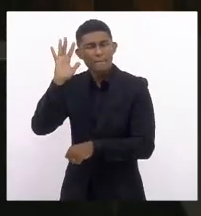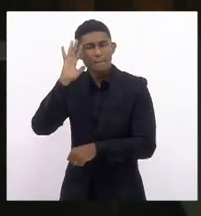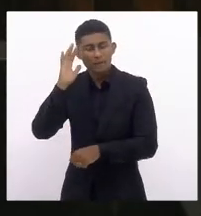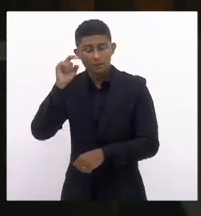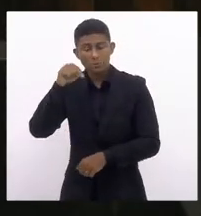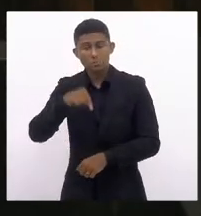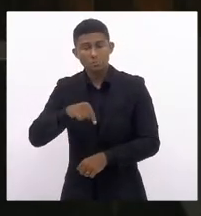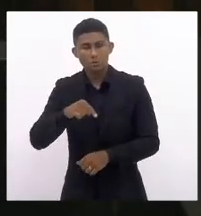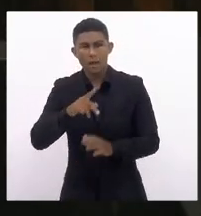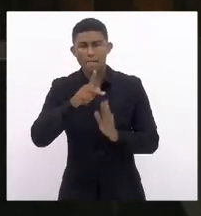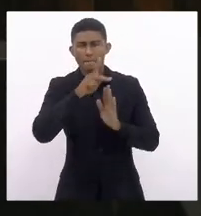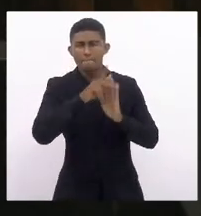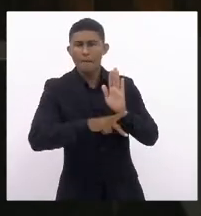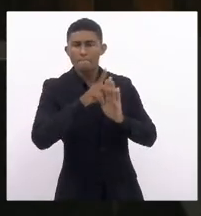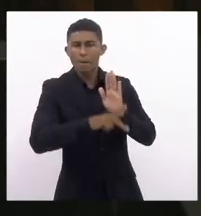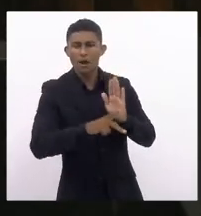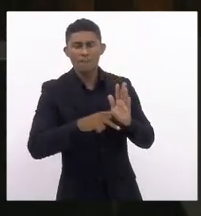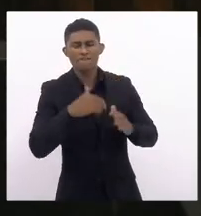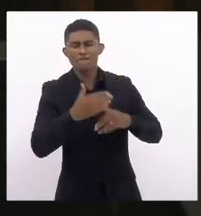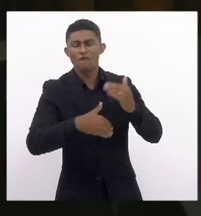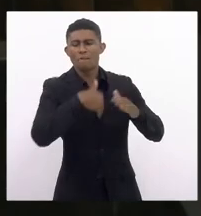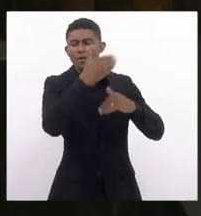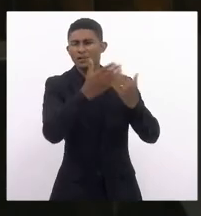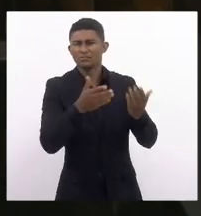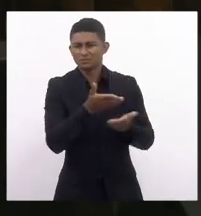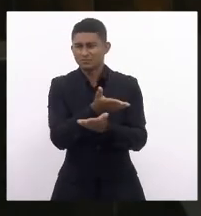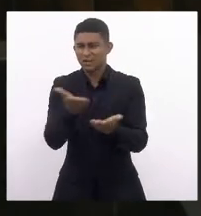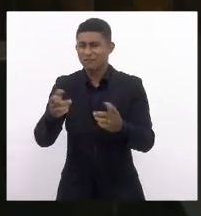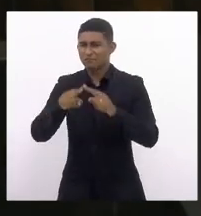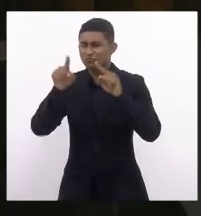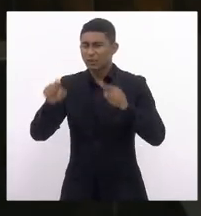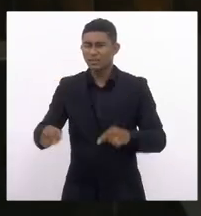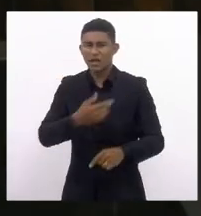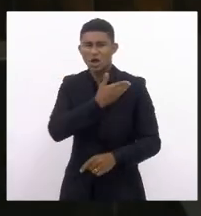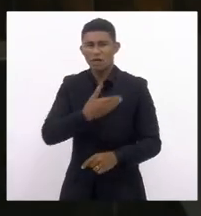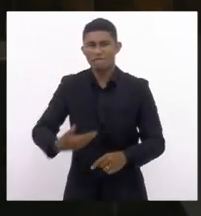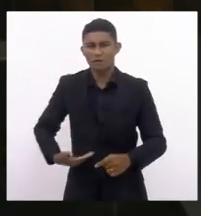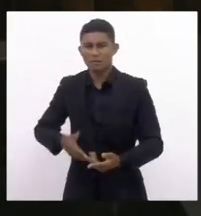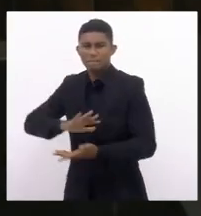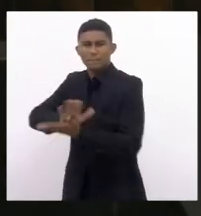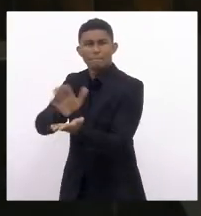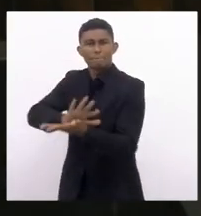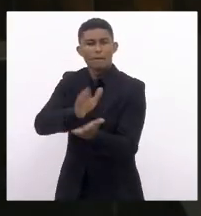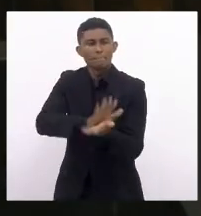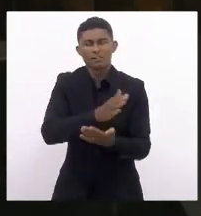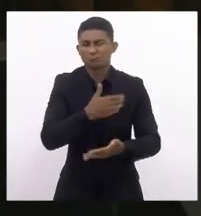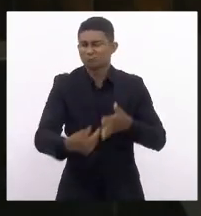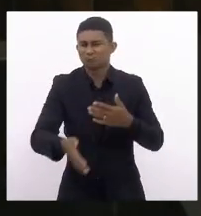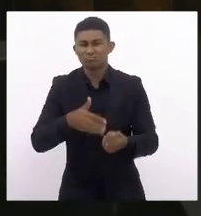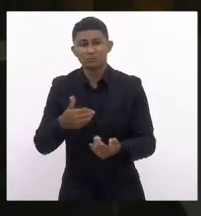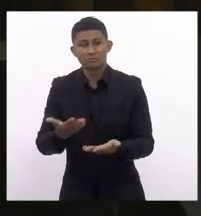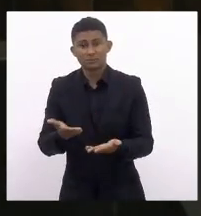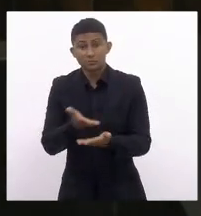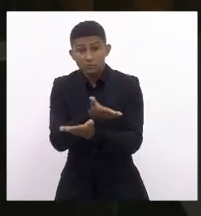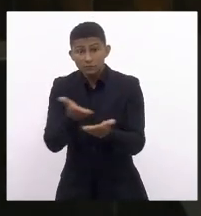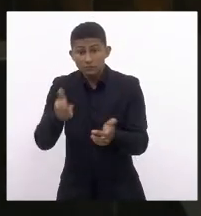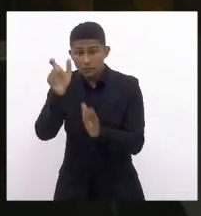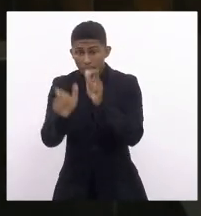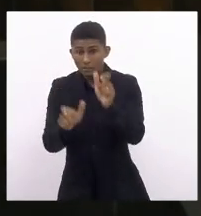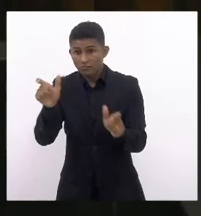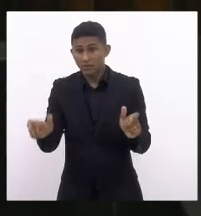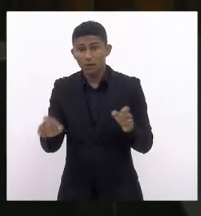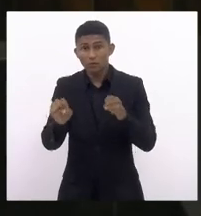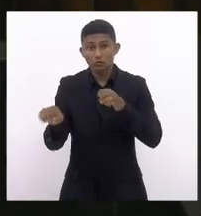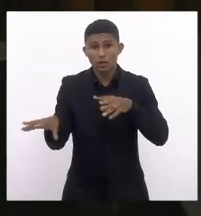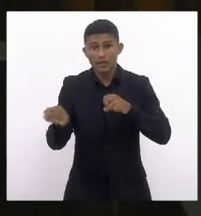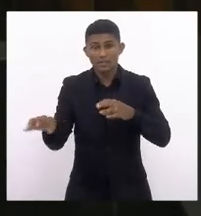base no maltrato aos servidores públicos, especialmente dos profissionais de educação, que são aqueles que levam a